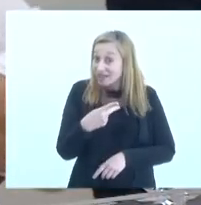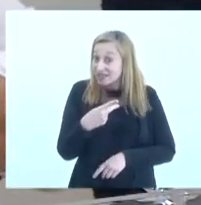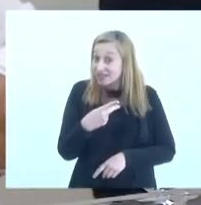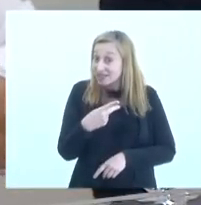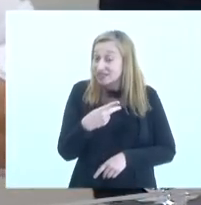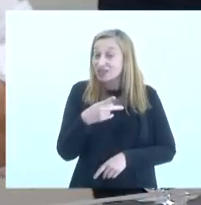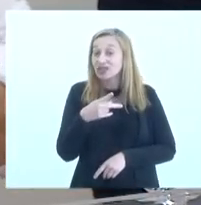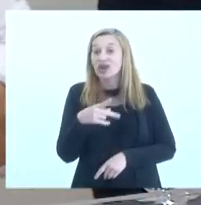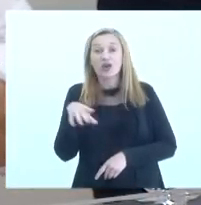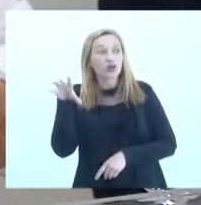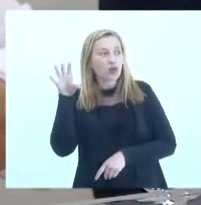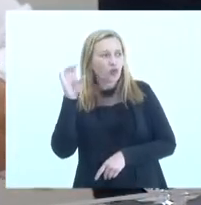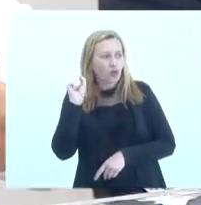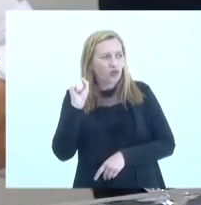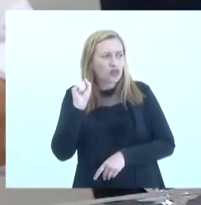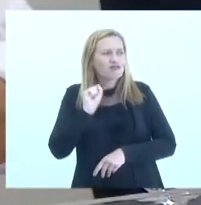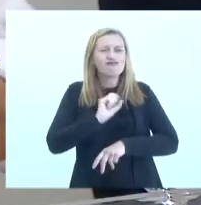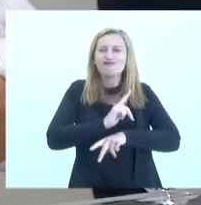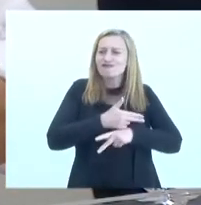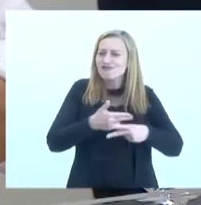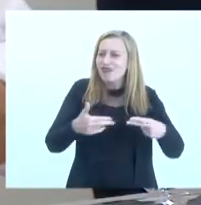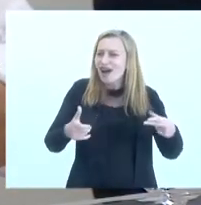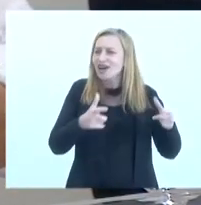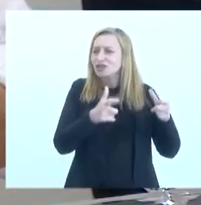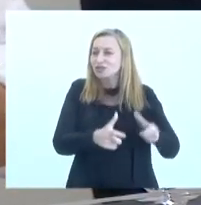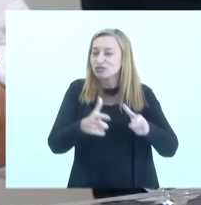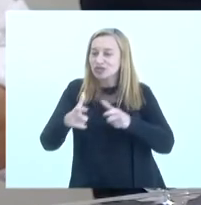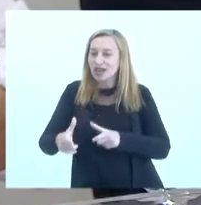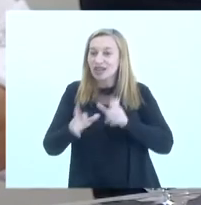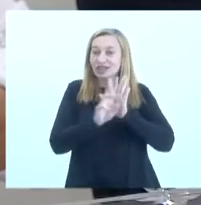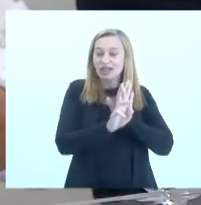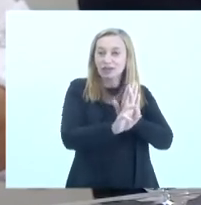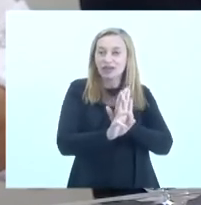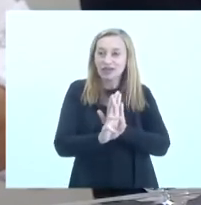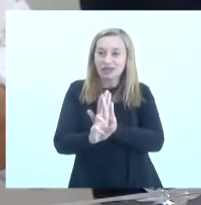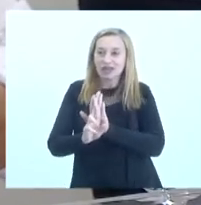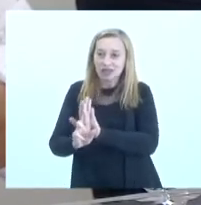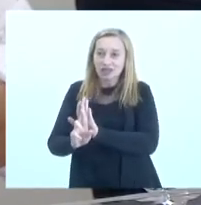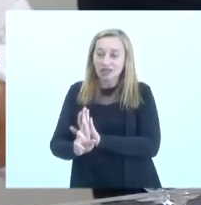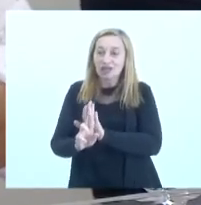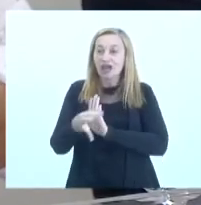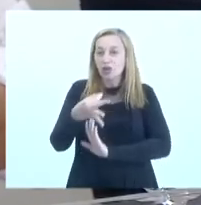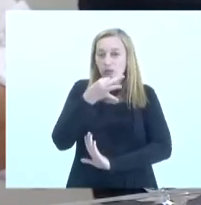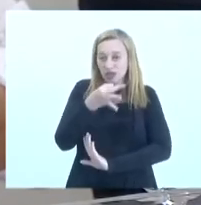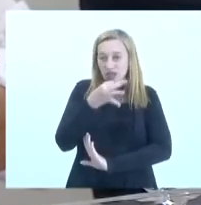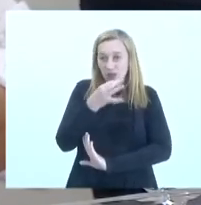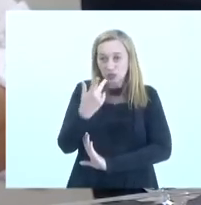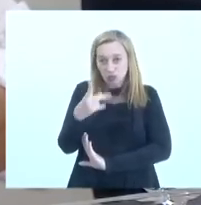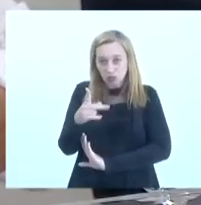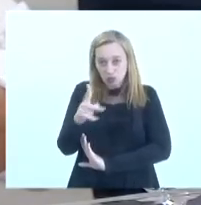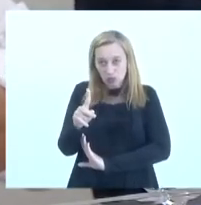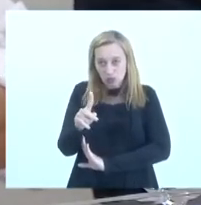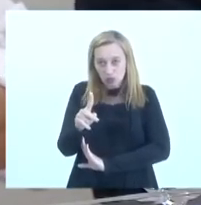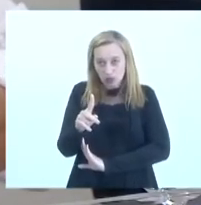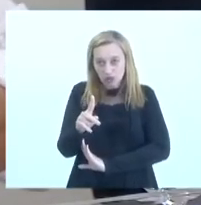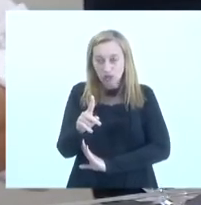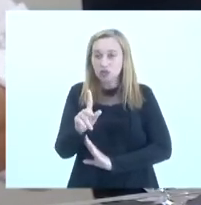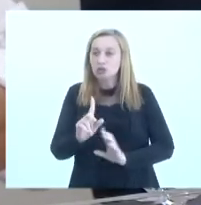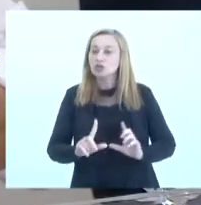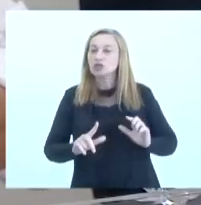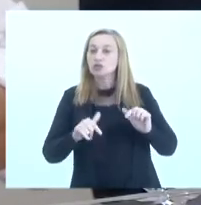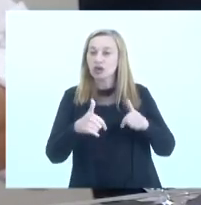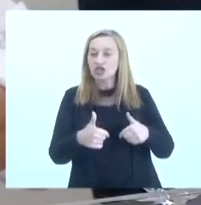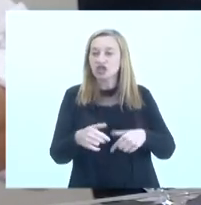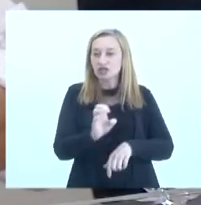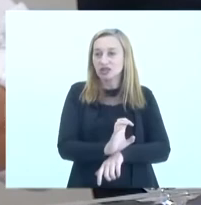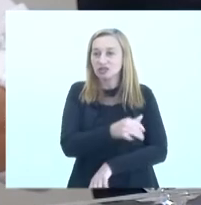que ouvi aqui várias entidades, vários representantes colocando seu ponto de vista na questão do funcionamento do